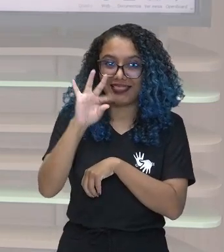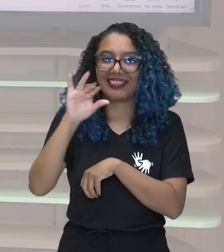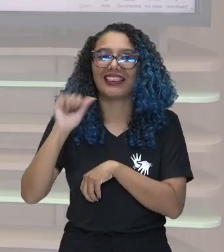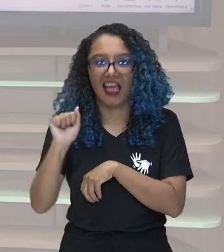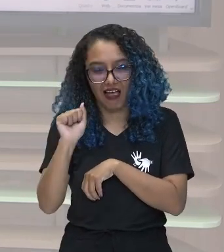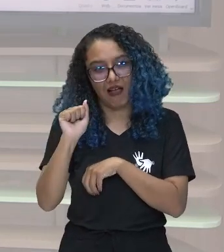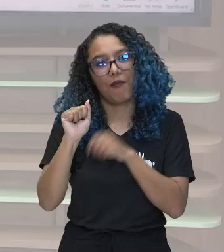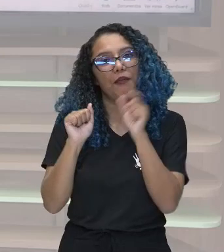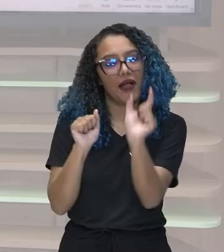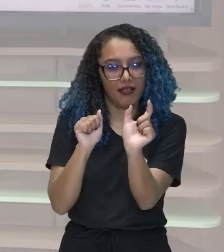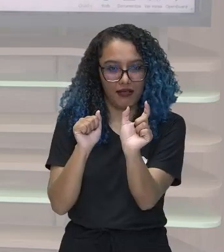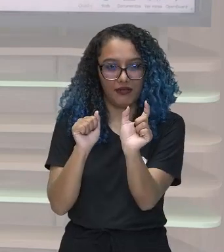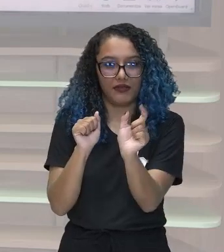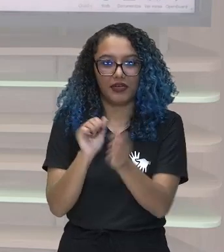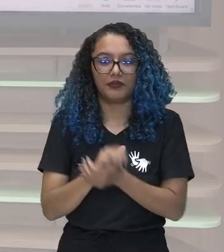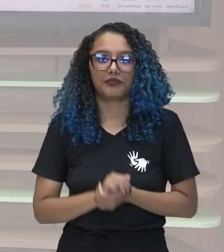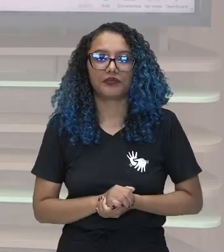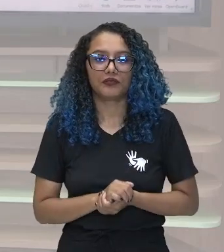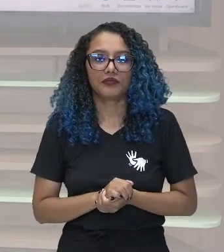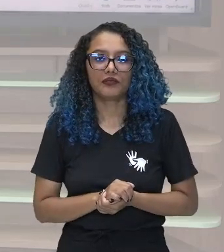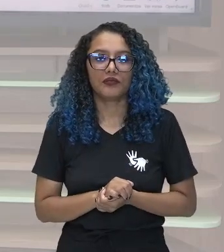vai se relacionar ali com palavras